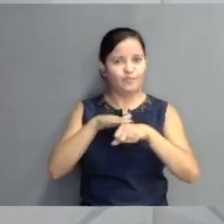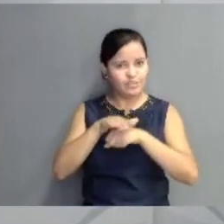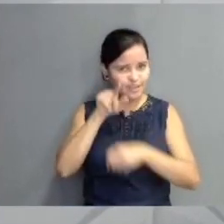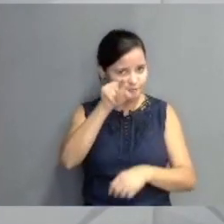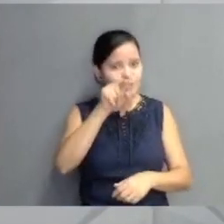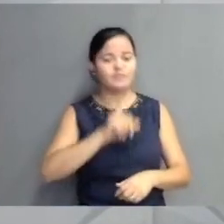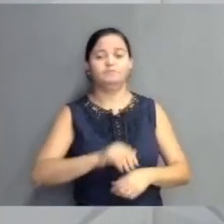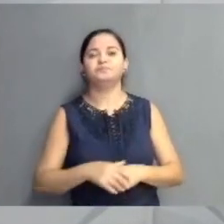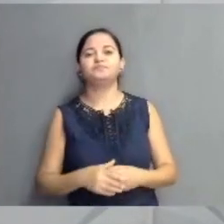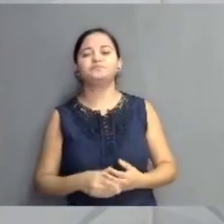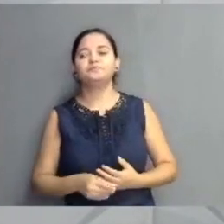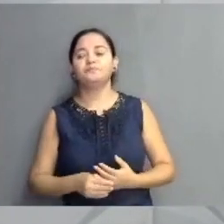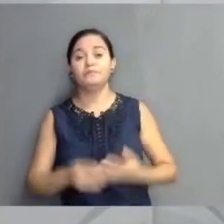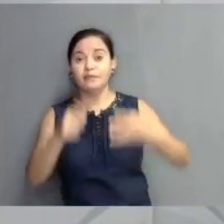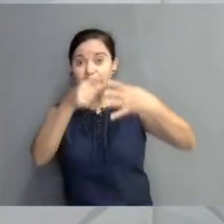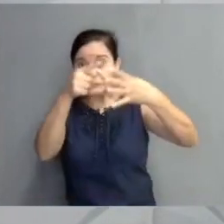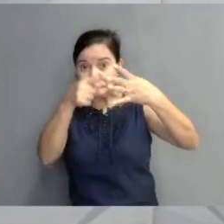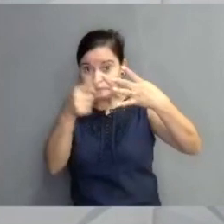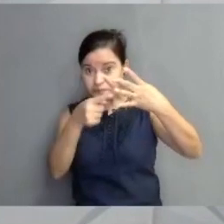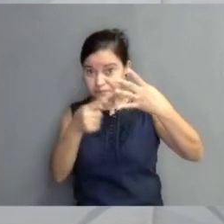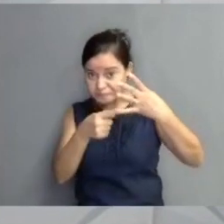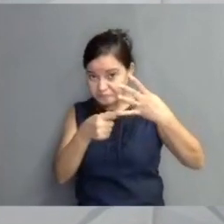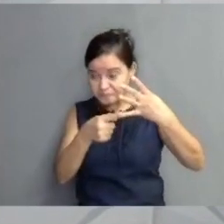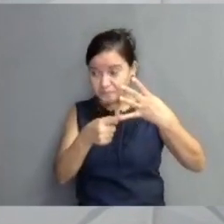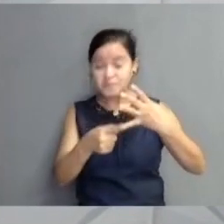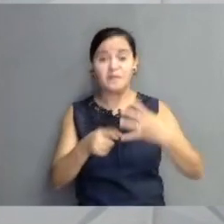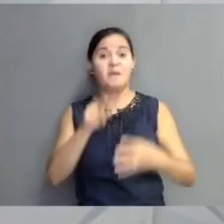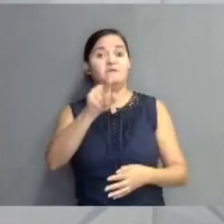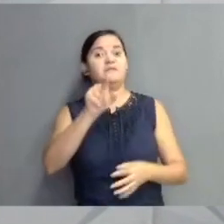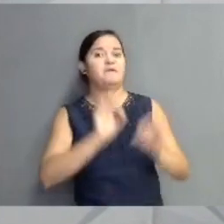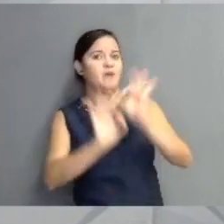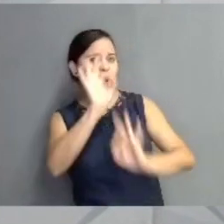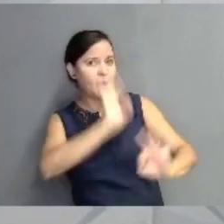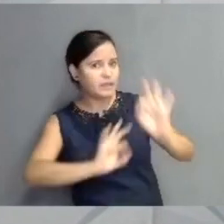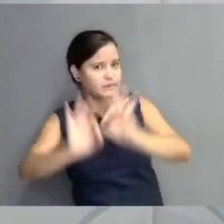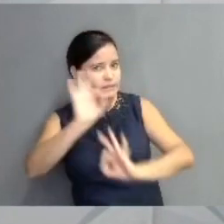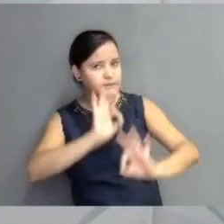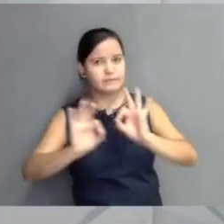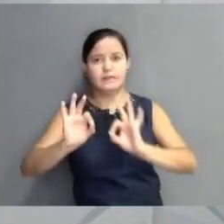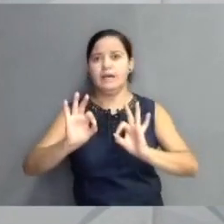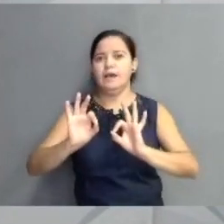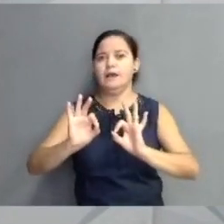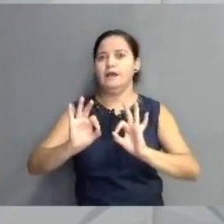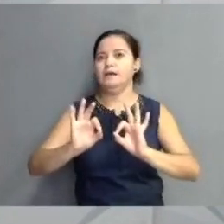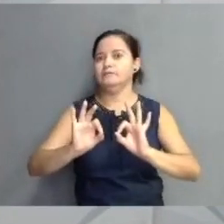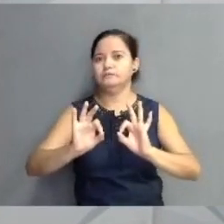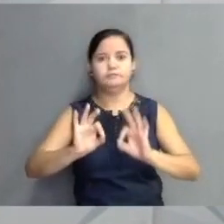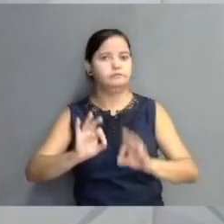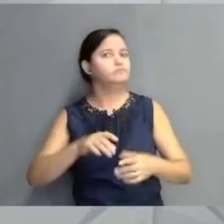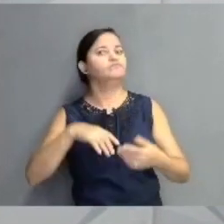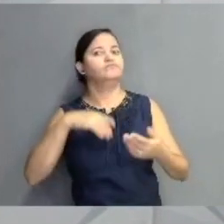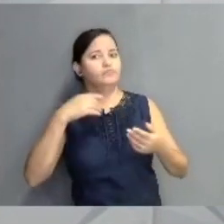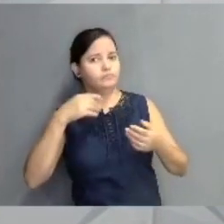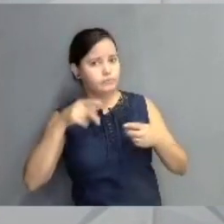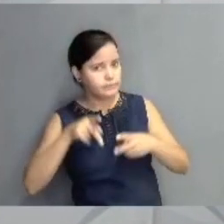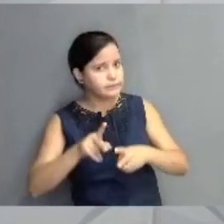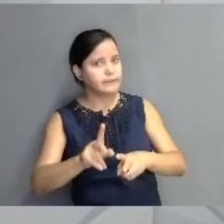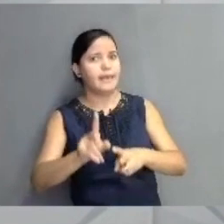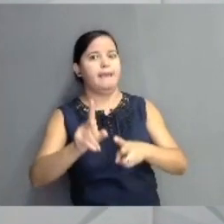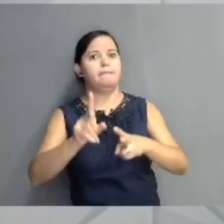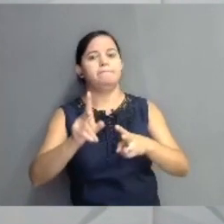ó, com essas 4 dicas, você já vai organizar o seu material, organizar a sua rotina de estudo e com isso você